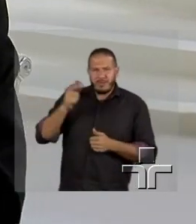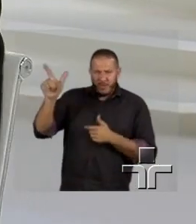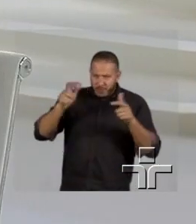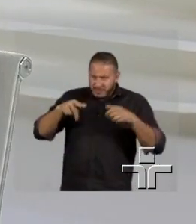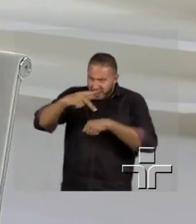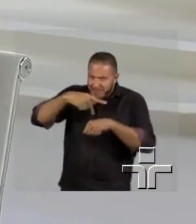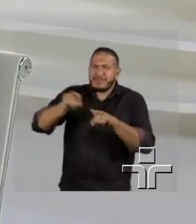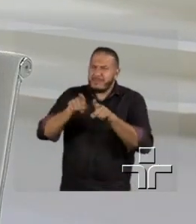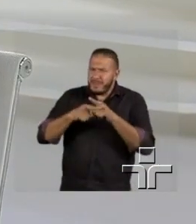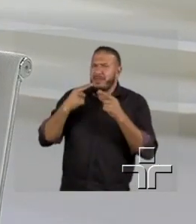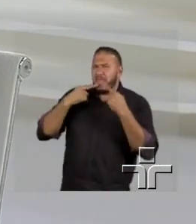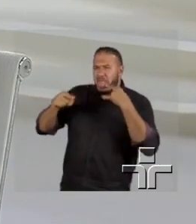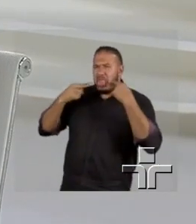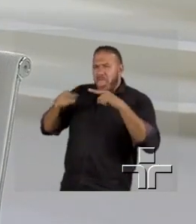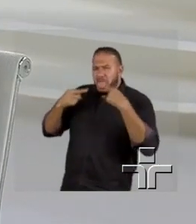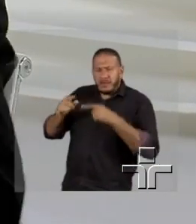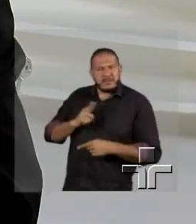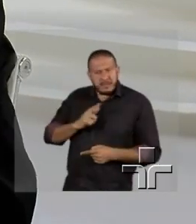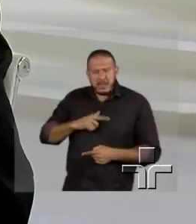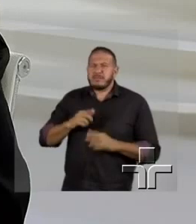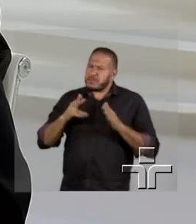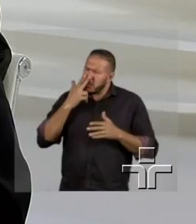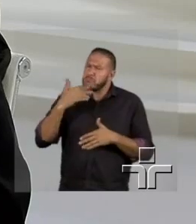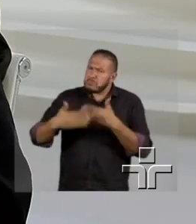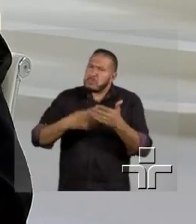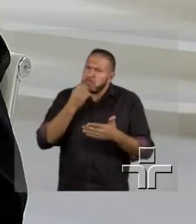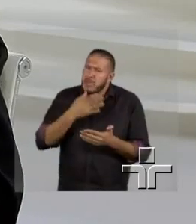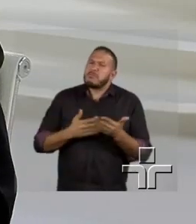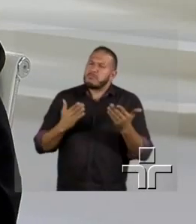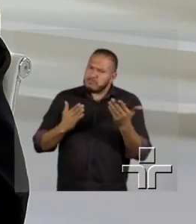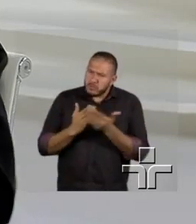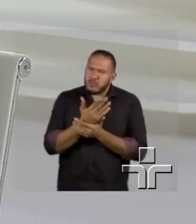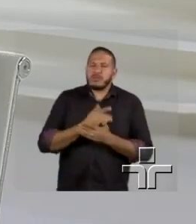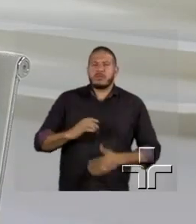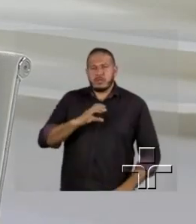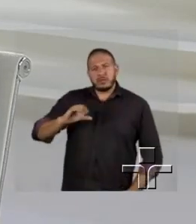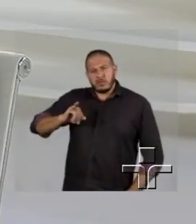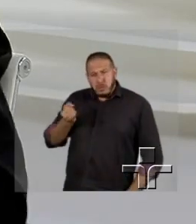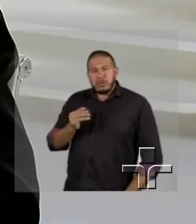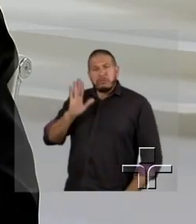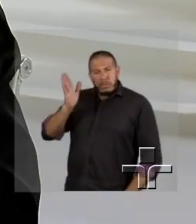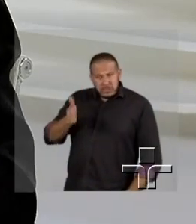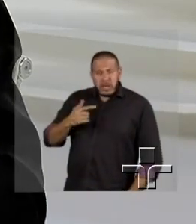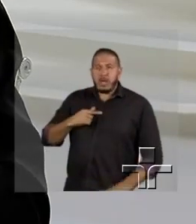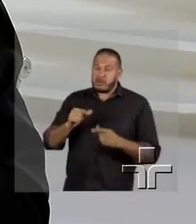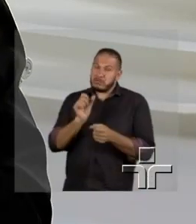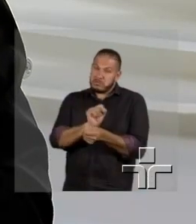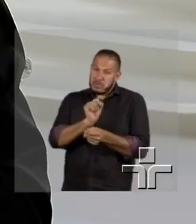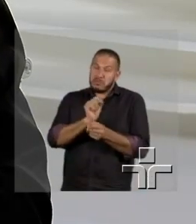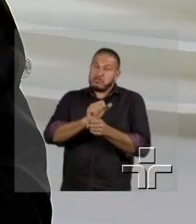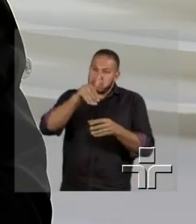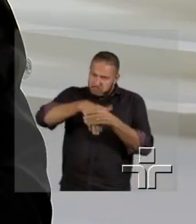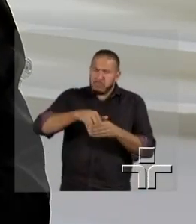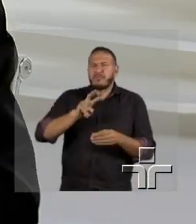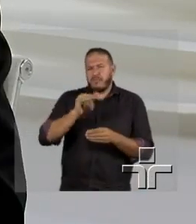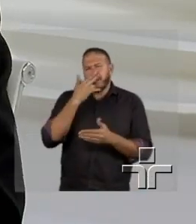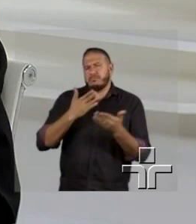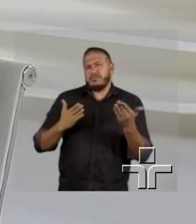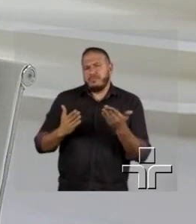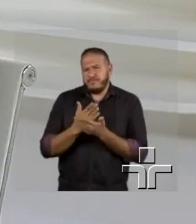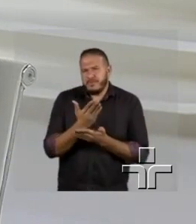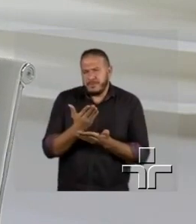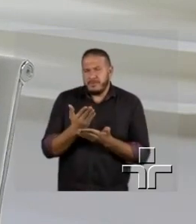tomar conhecimento. Claro que você toma conhecimento de outra cultura, de outros problemas, tudo. Mas para ver desgraça, você não precisa se afastar 10 quilômetros da sua casa.